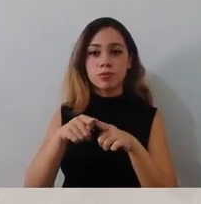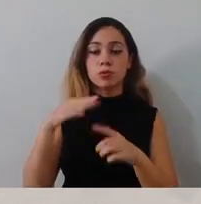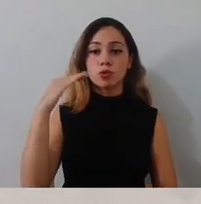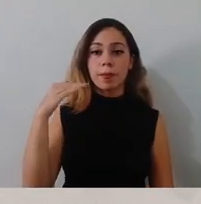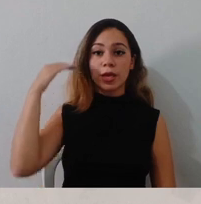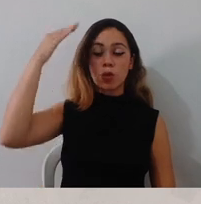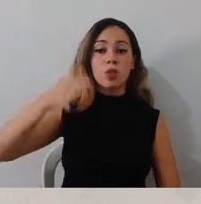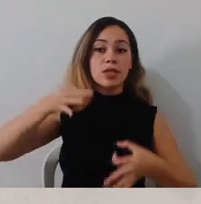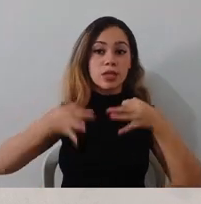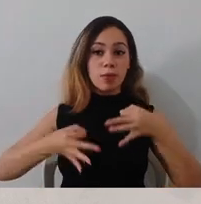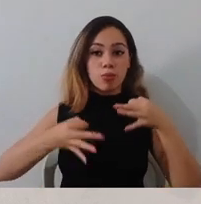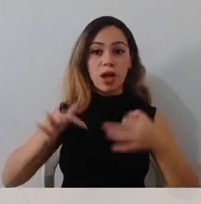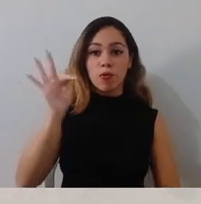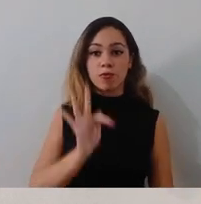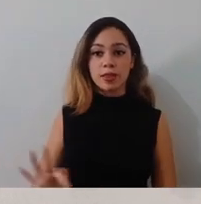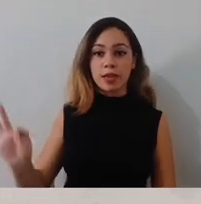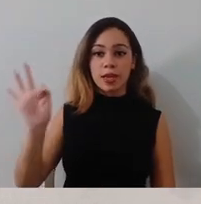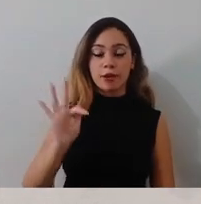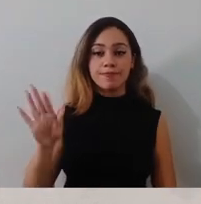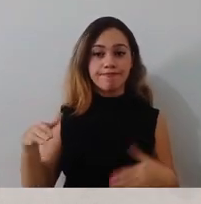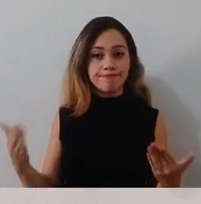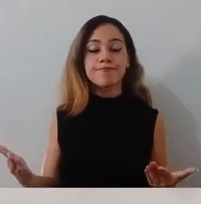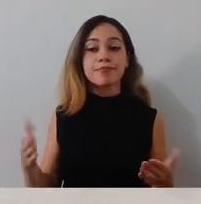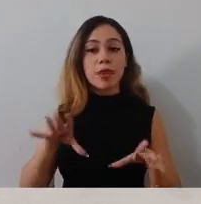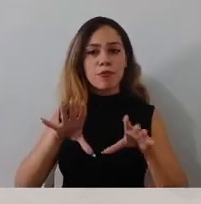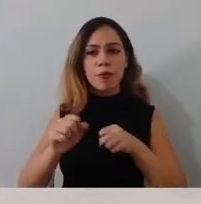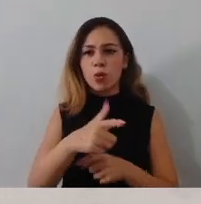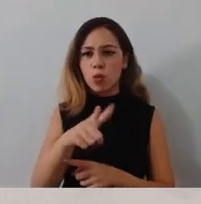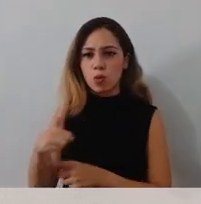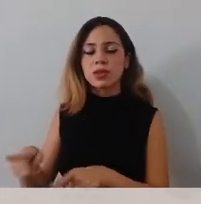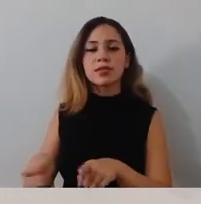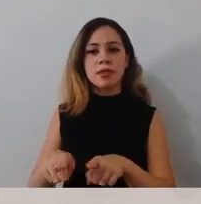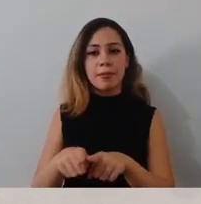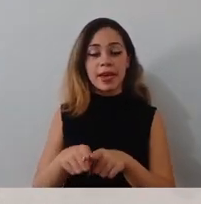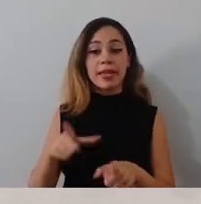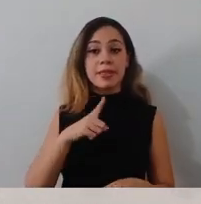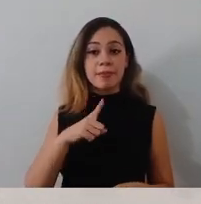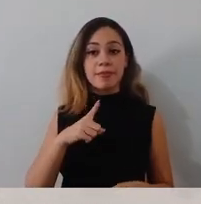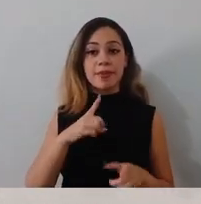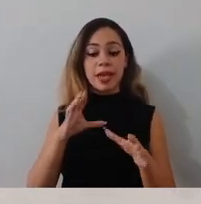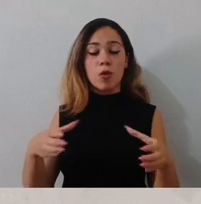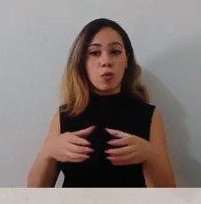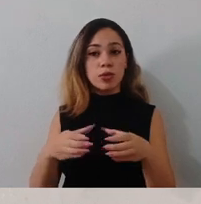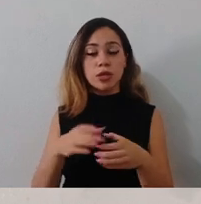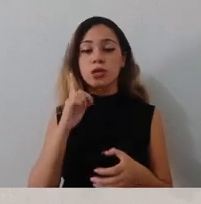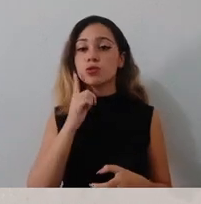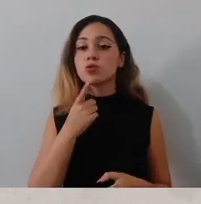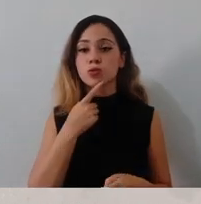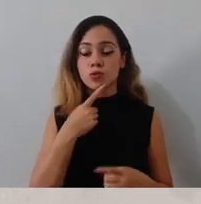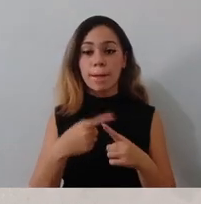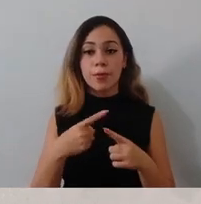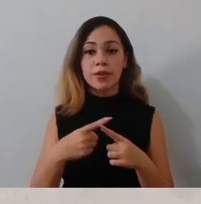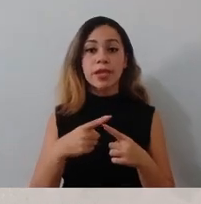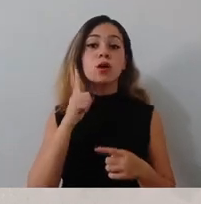Tribunal Federal, e mais algumas especializações. E ela faz parte de algumas associações de surdos. Eu estou falando de